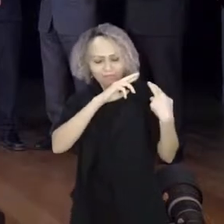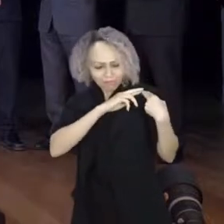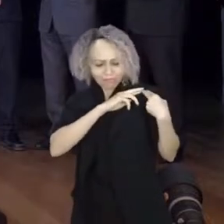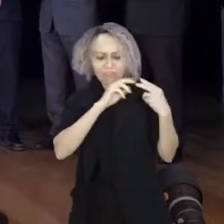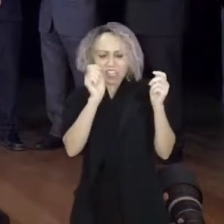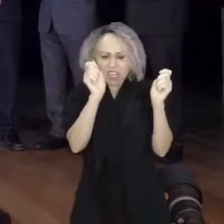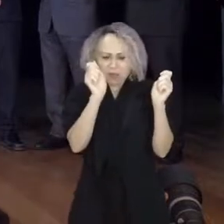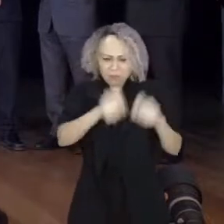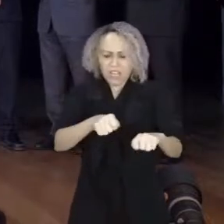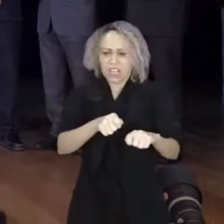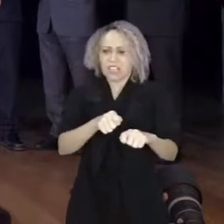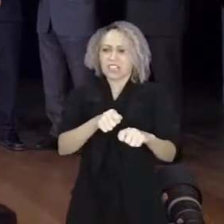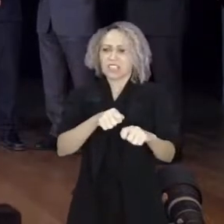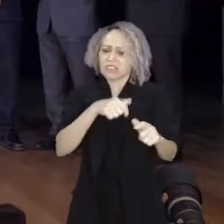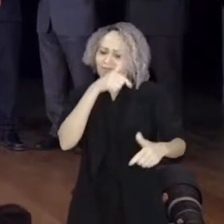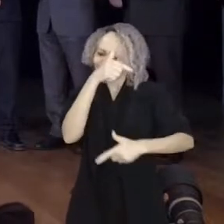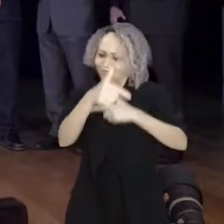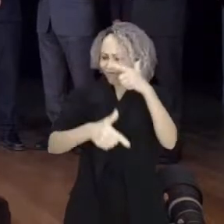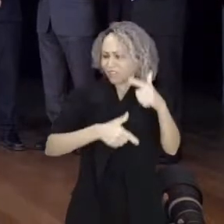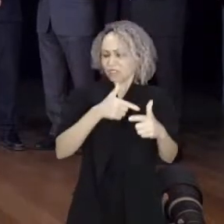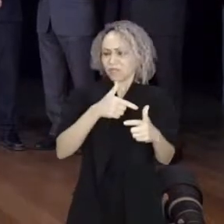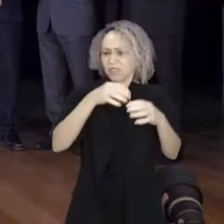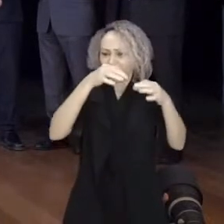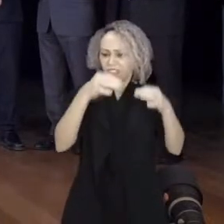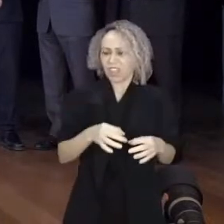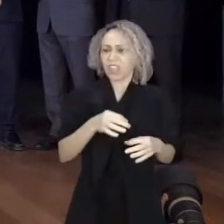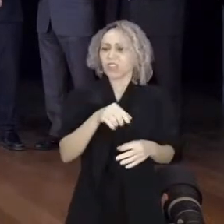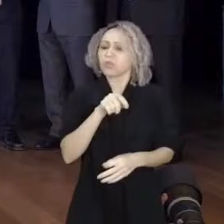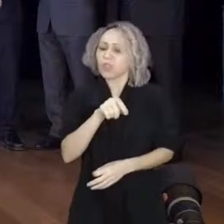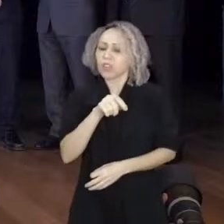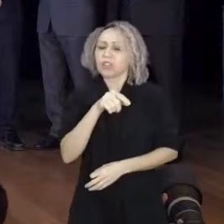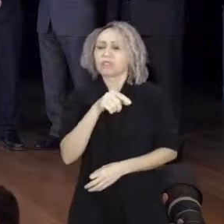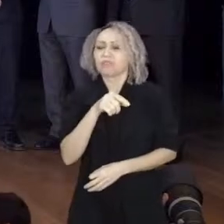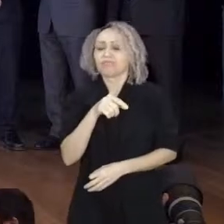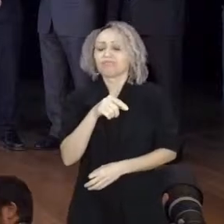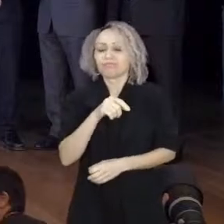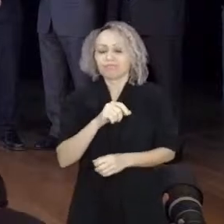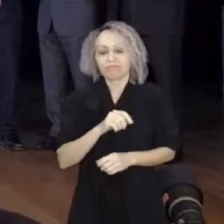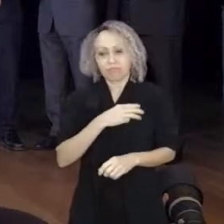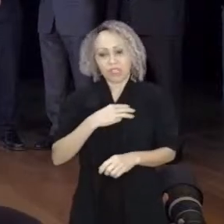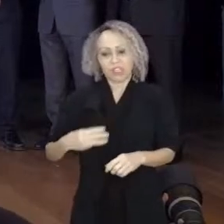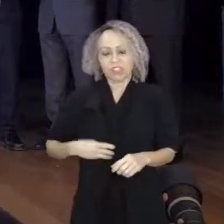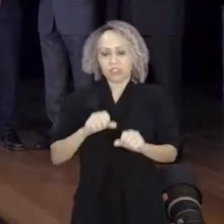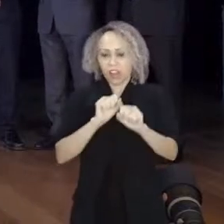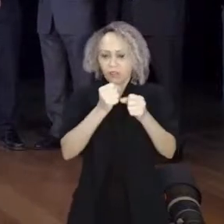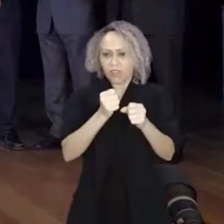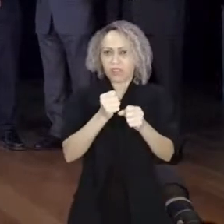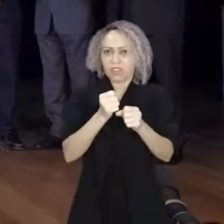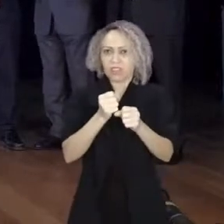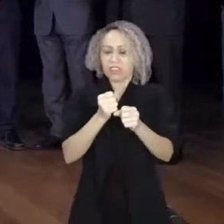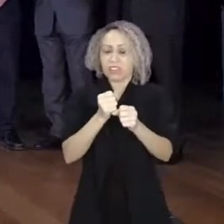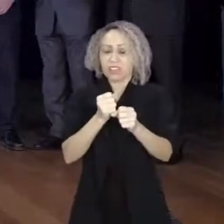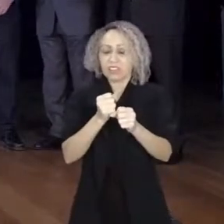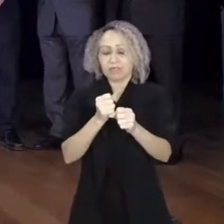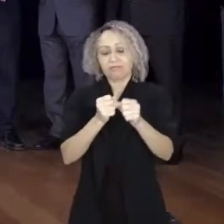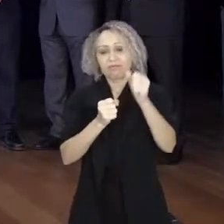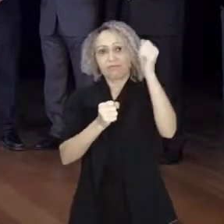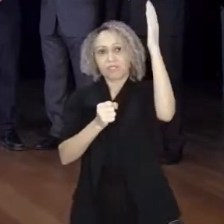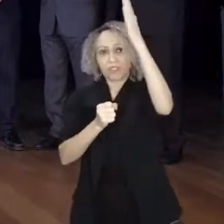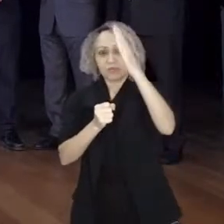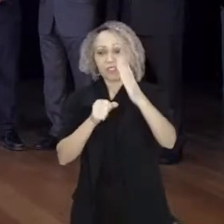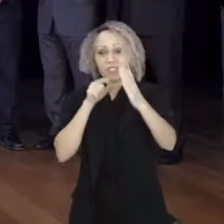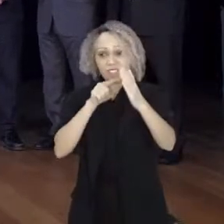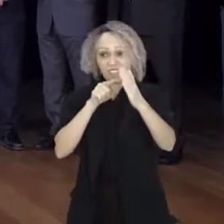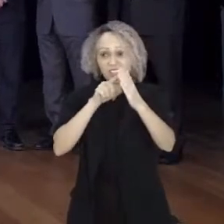missão principal deles, cuidar da segurança desse país. É isso.